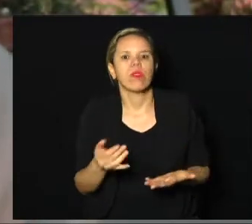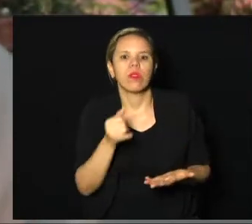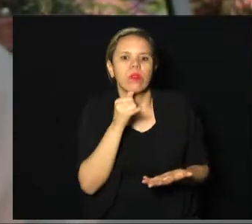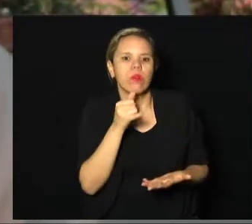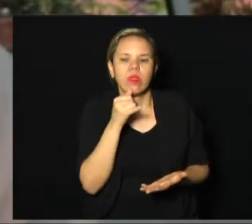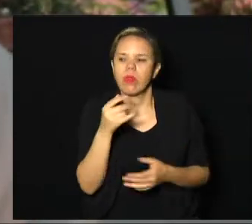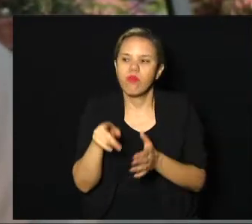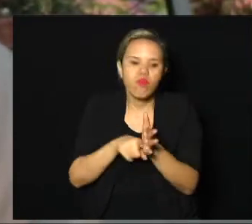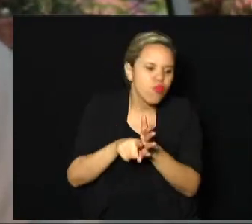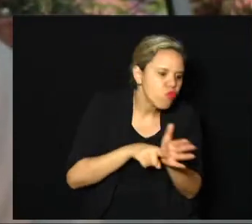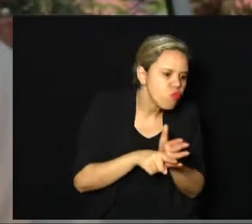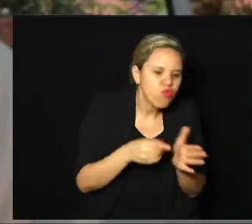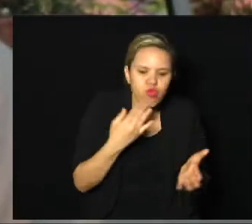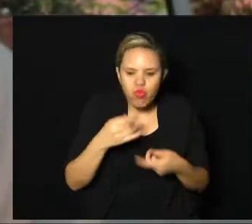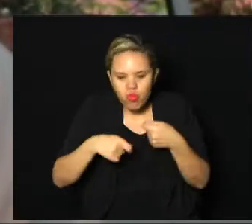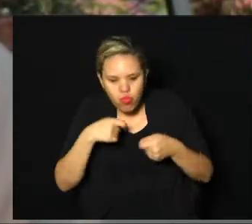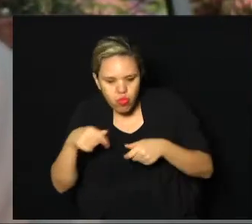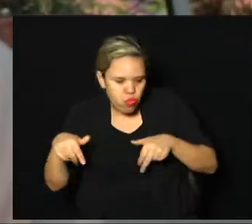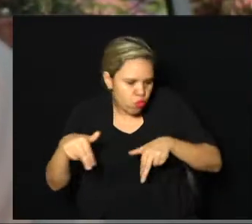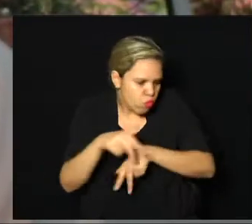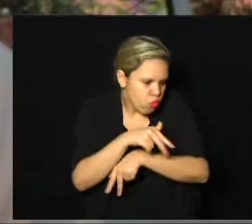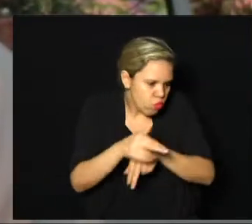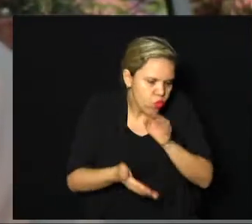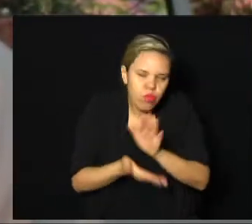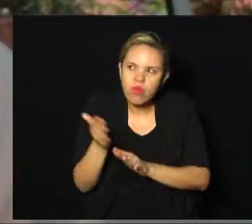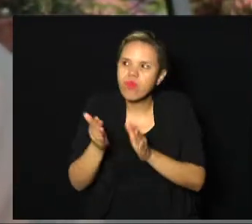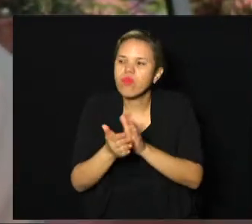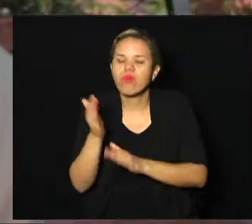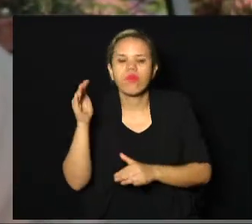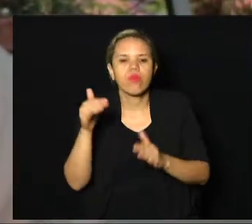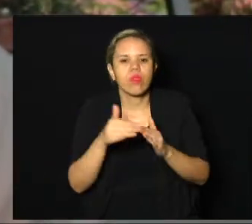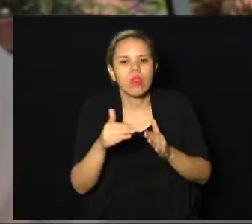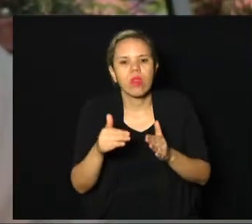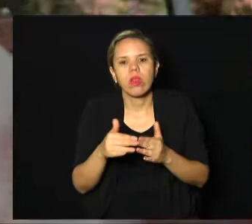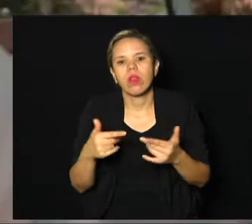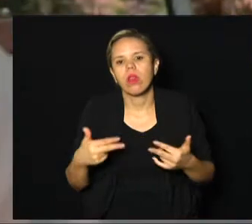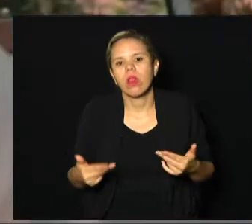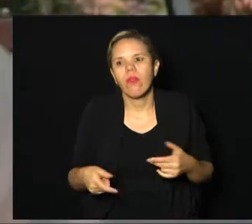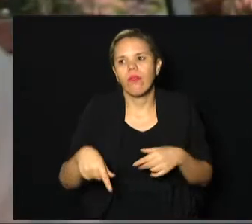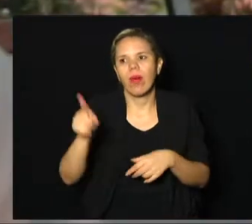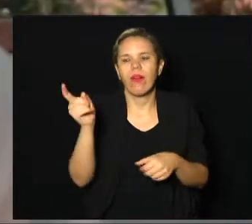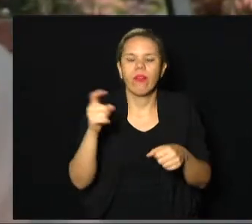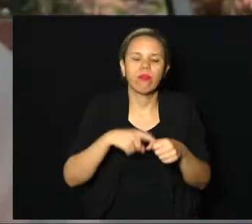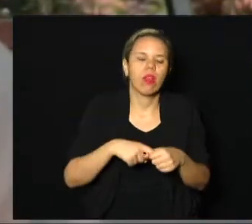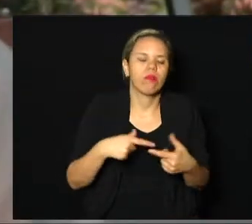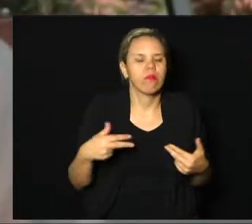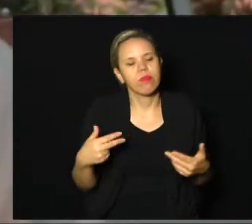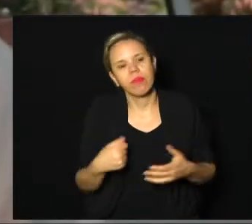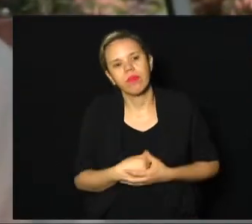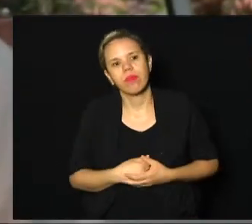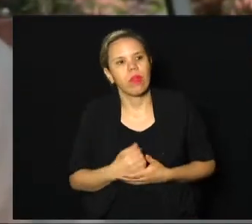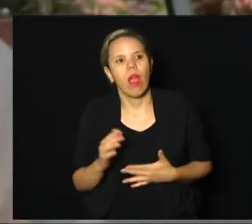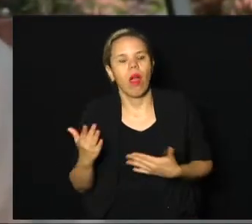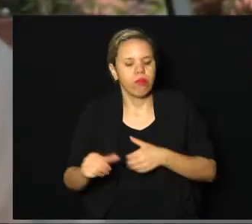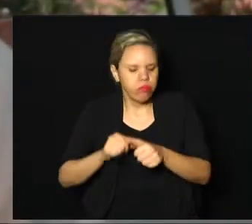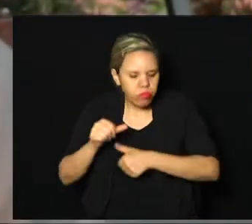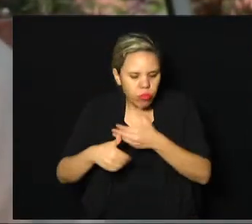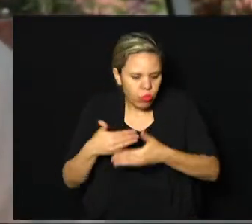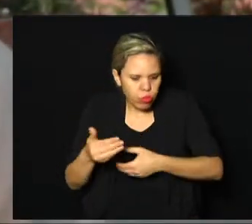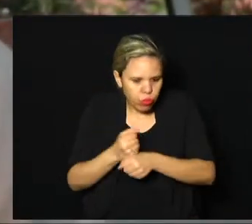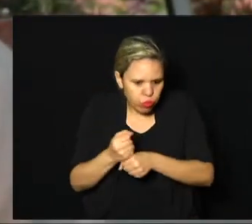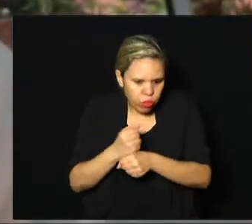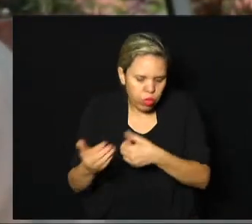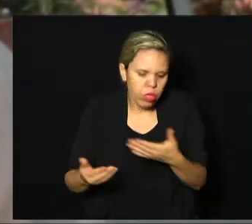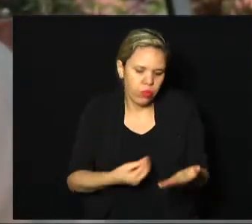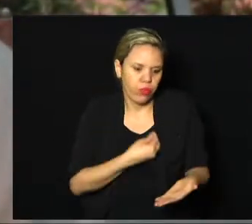buscar comida ou Caminhar, lutar, sair de casa, né? fugir, voltar e tal. De repente, a gente, na vida